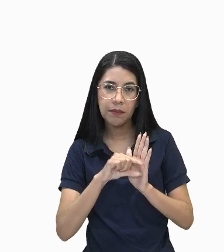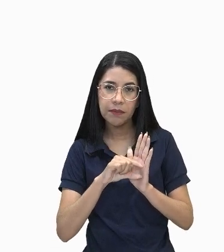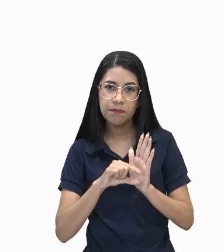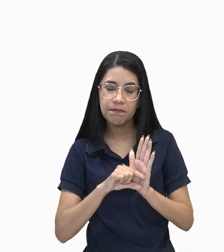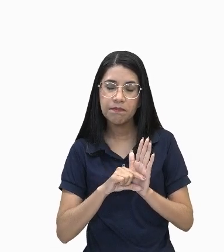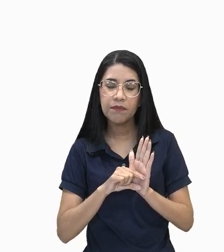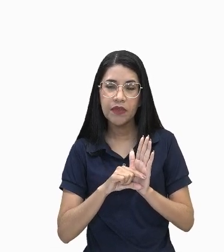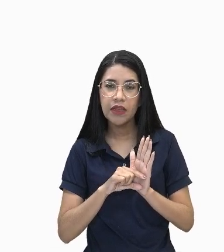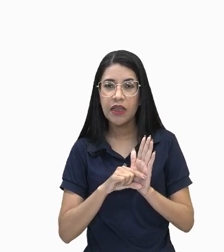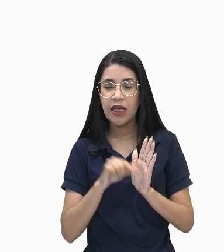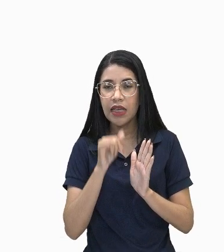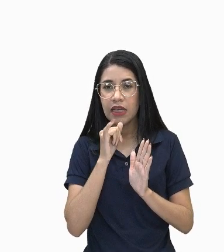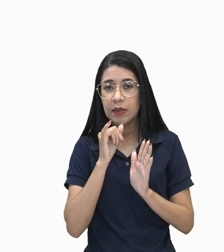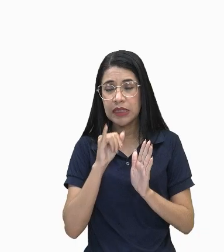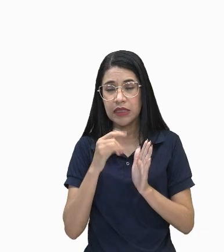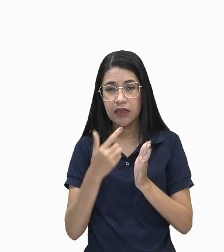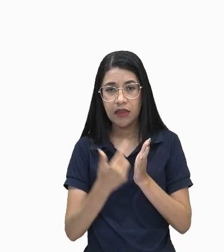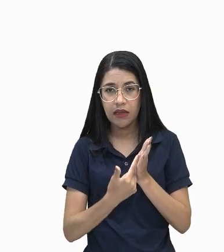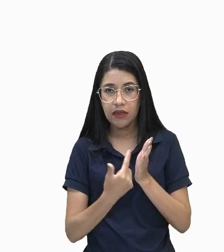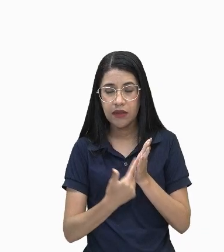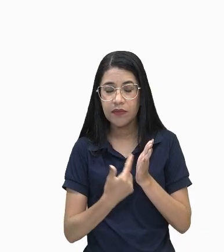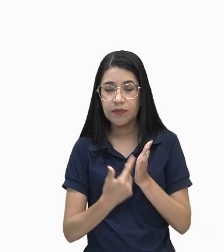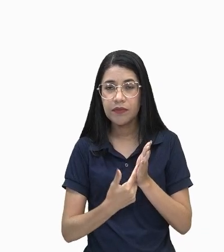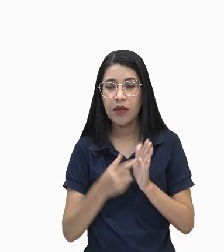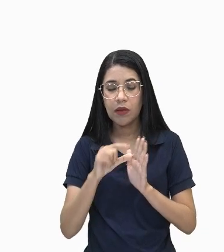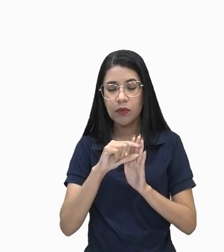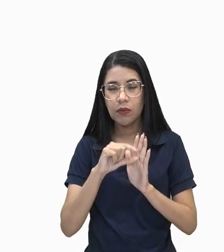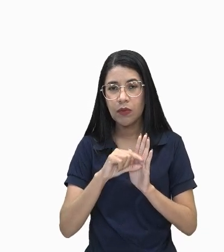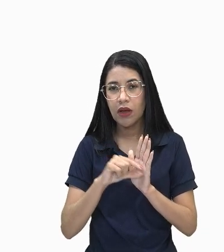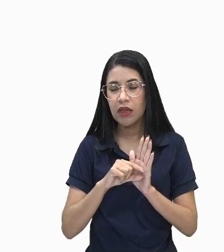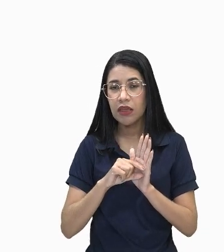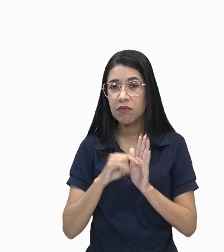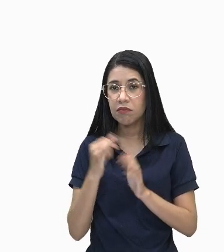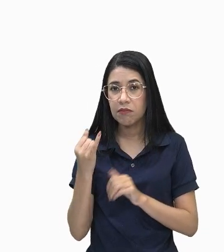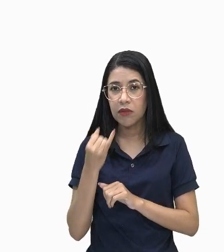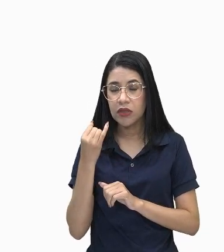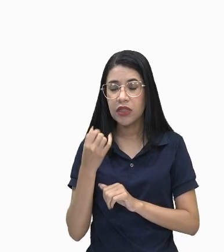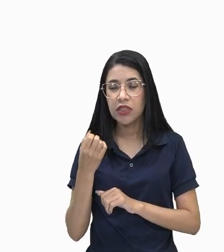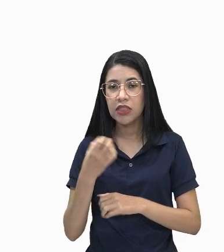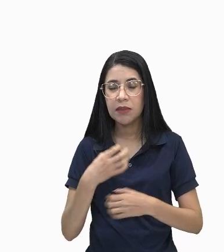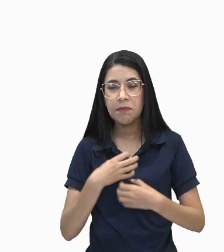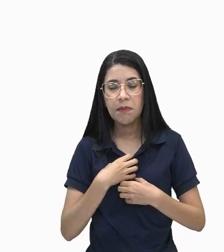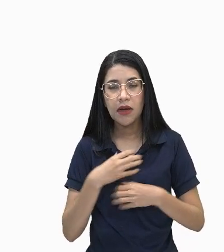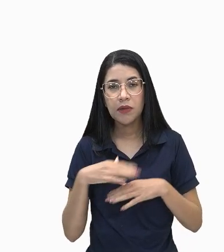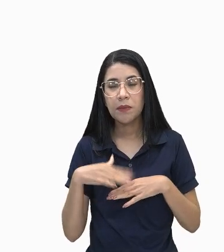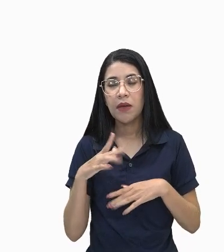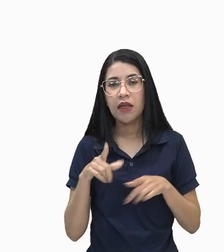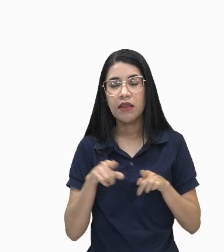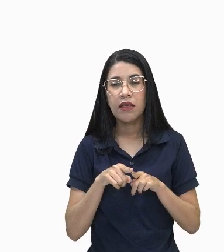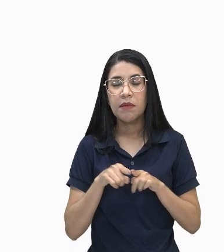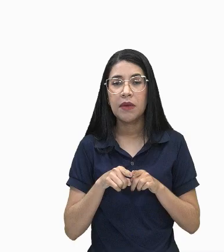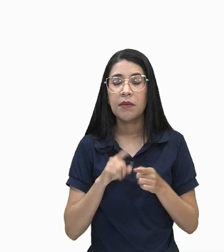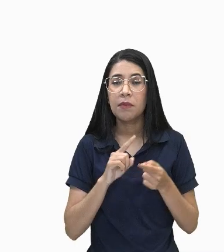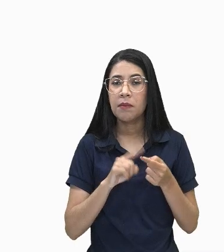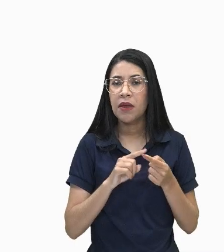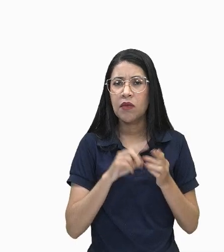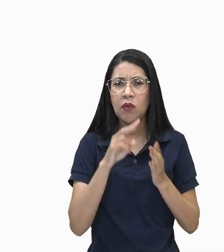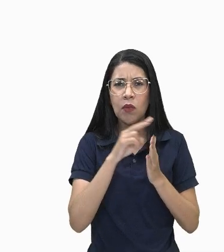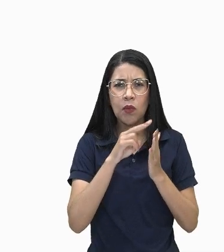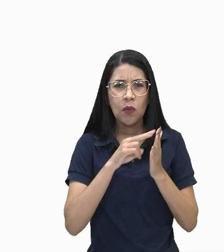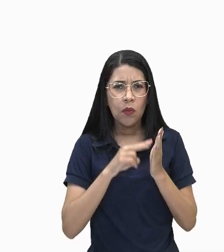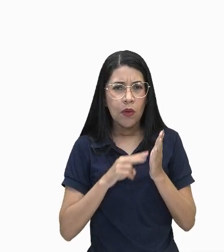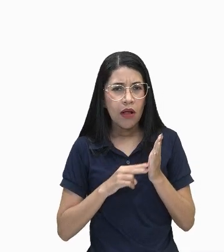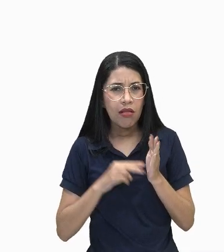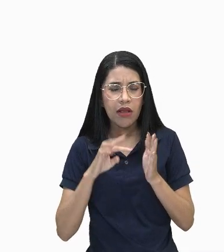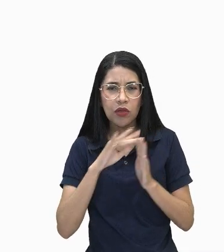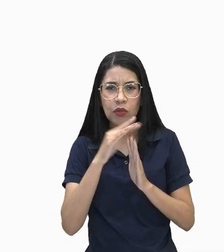do livro, por exemplo, se for um livro, que você considere marcantes. Então, você vai reler. Primeiro, você vai ler a obra inteira